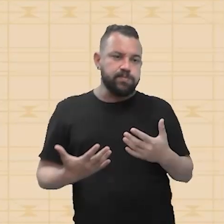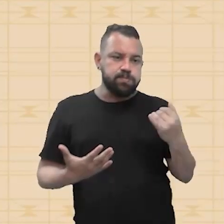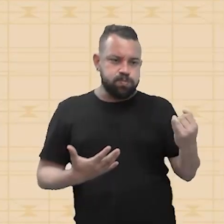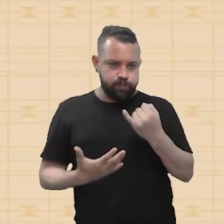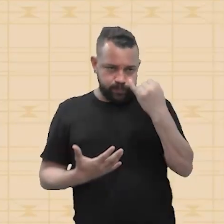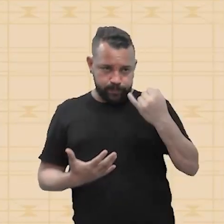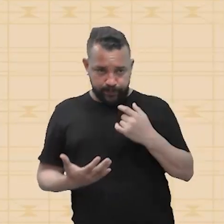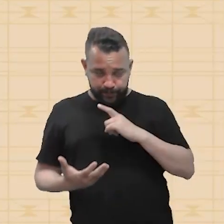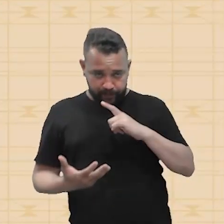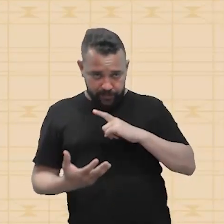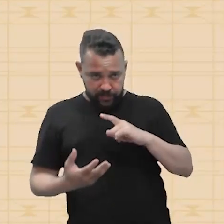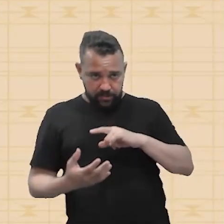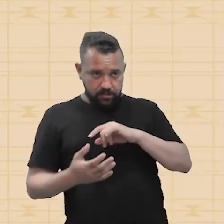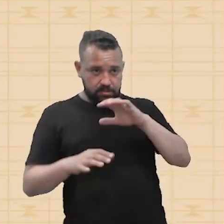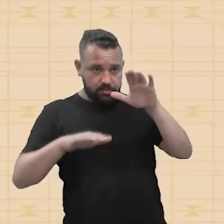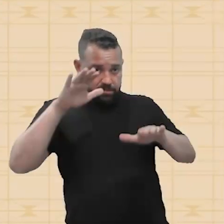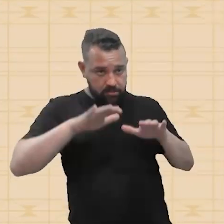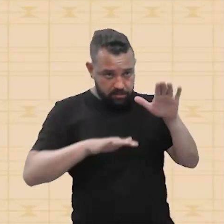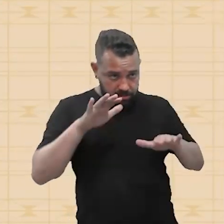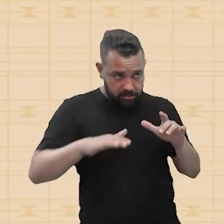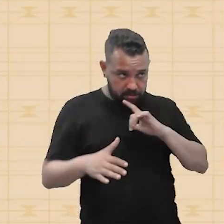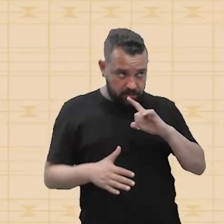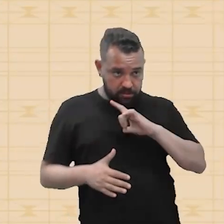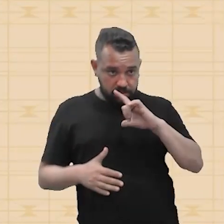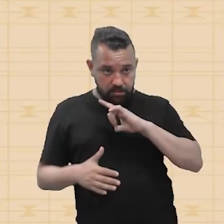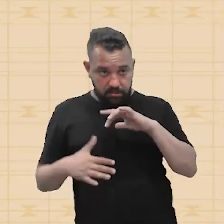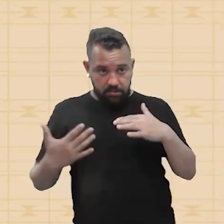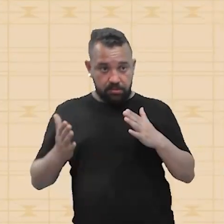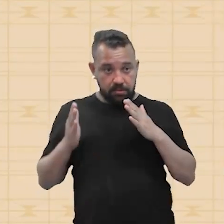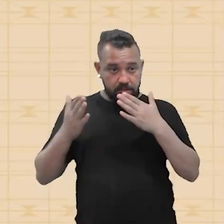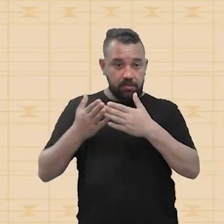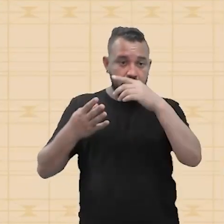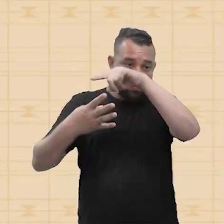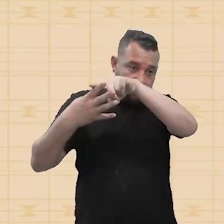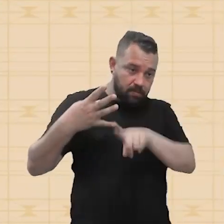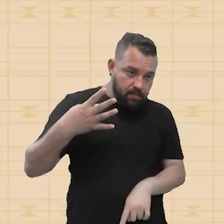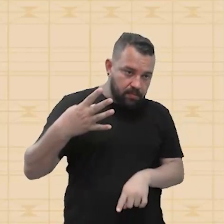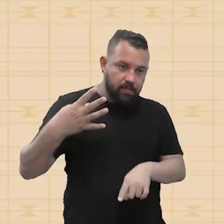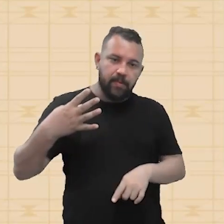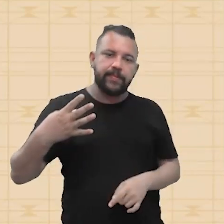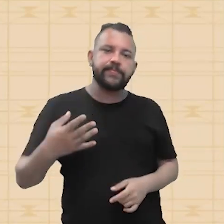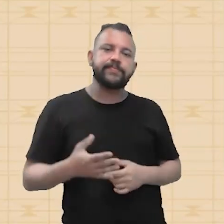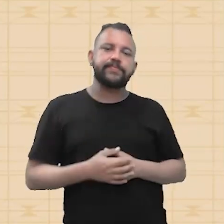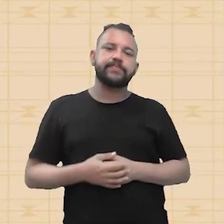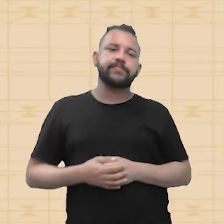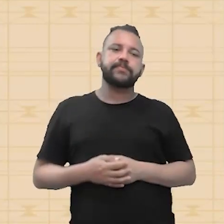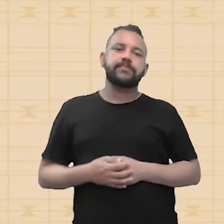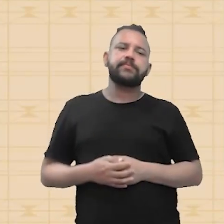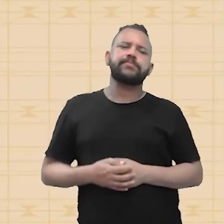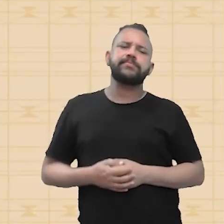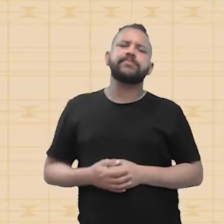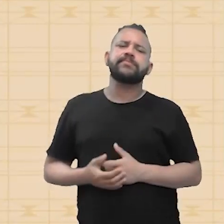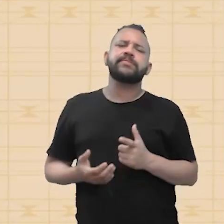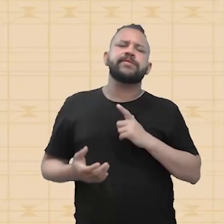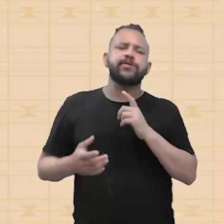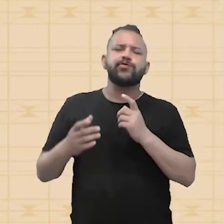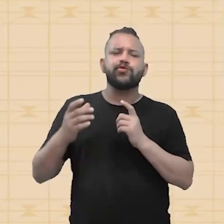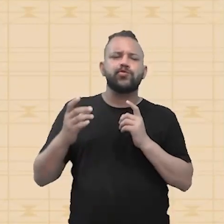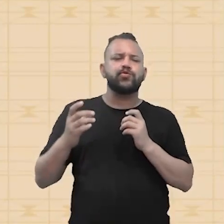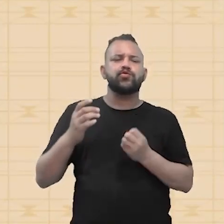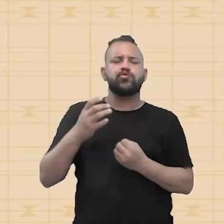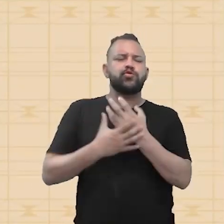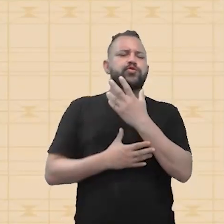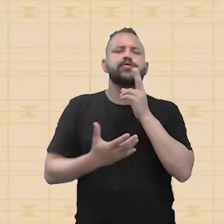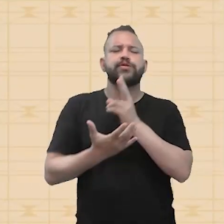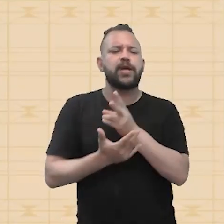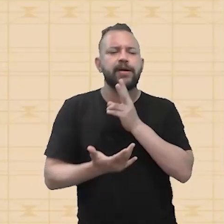que existem várias variações, mas a gente vai trabalhar aqui em cima de 4 variações linguísticas. São aquelas que aparecem com